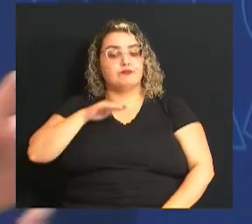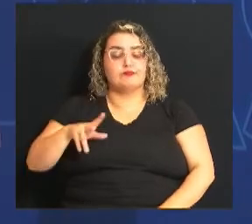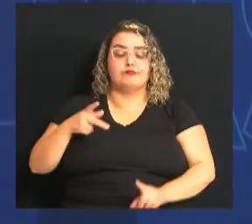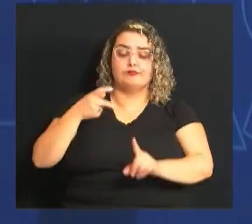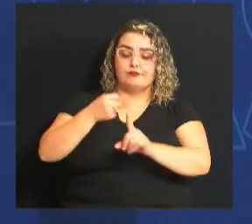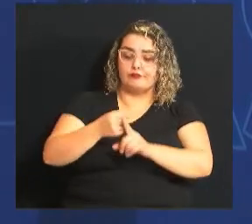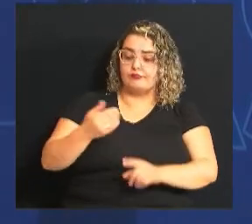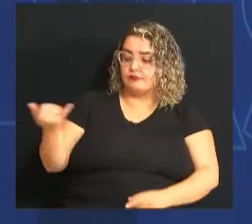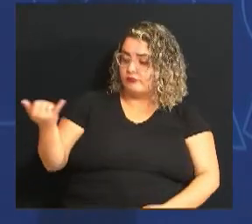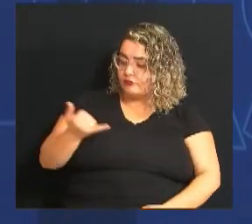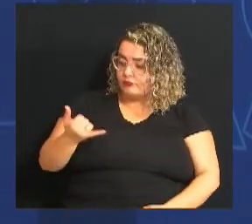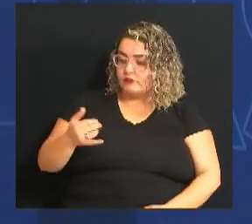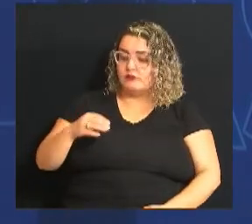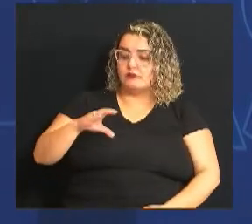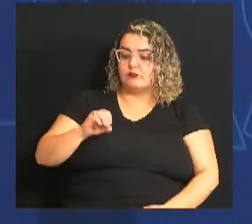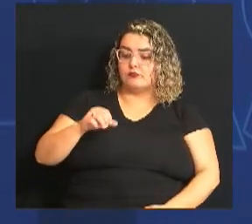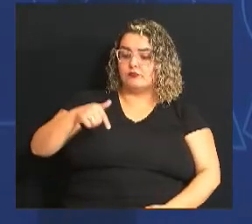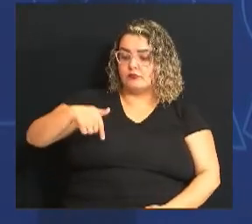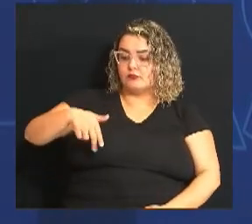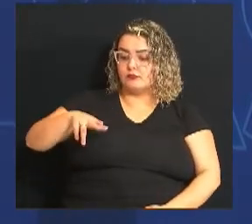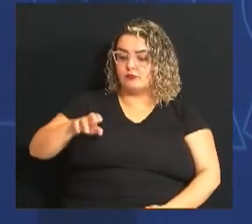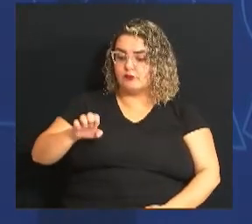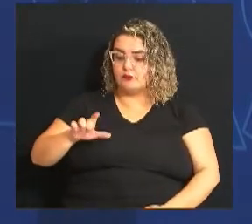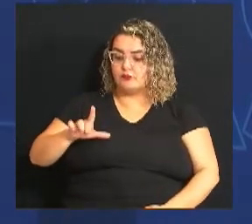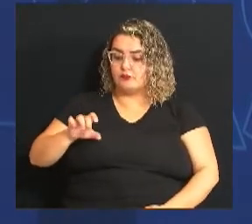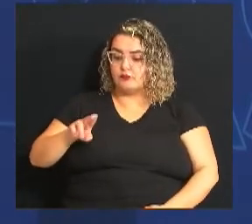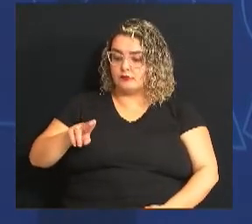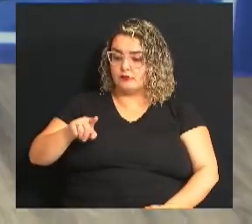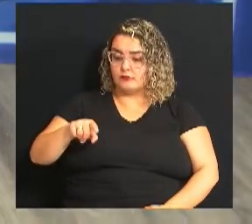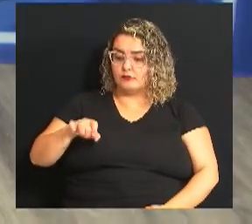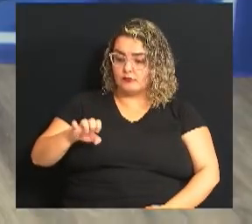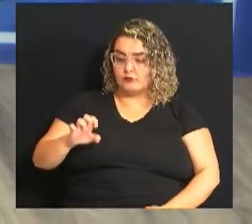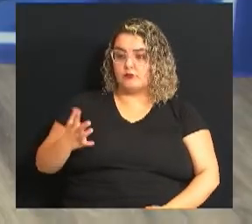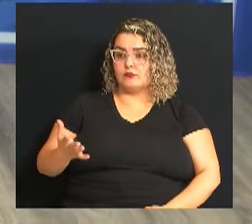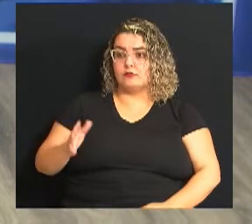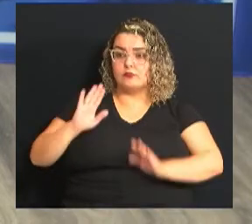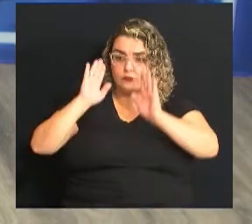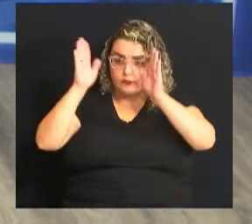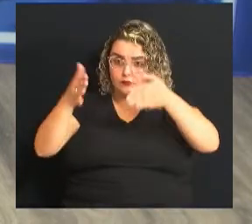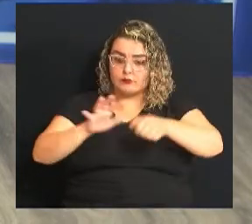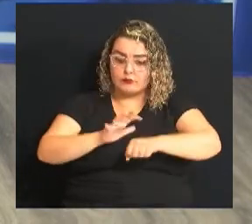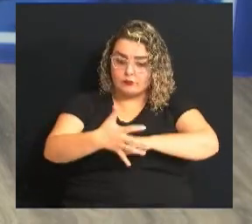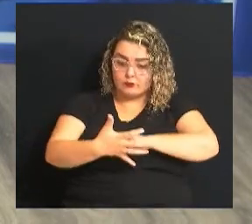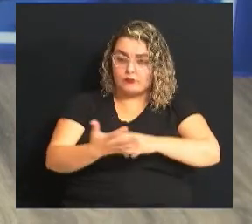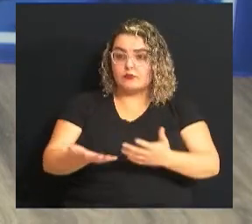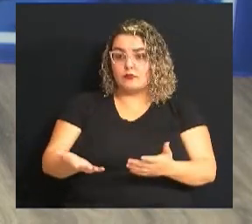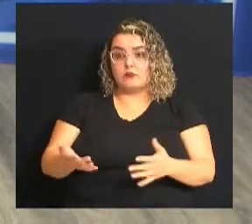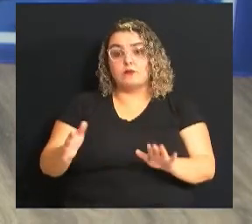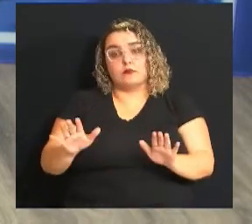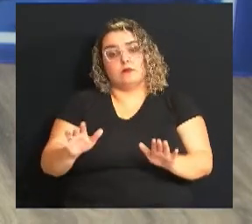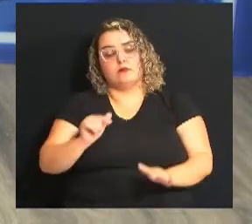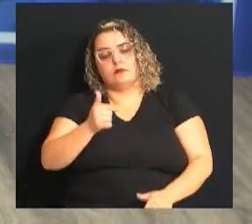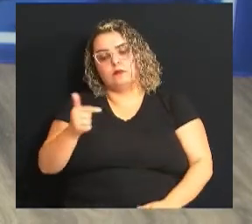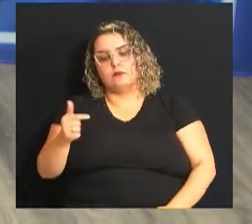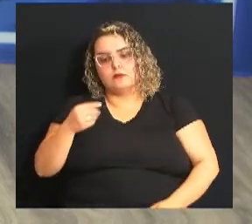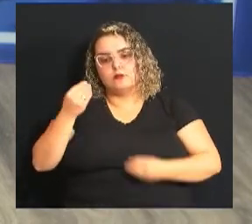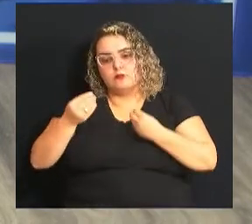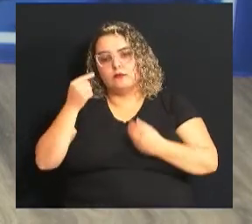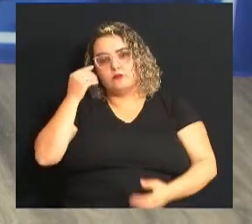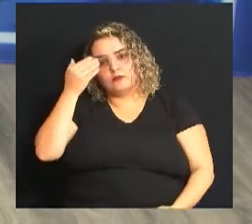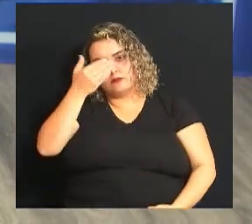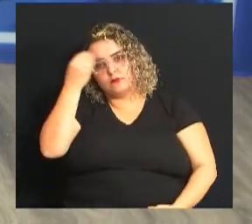coqueluche e outras doenças. Então, assim, é o nosso foco na Covid-19 por conta da pandemia, mas não dá para esquecer as outras doenças,